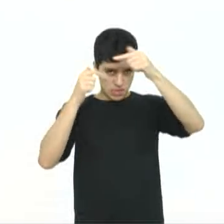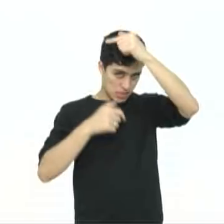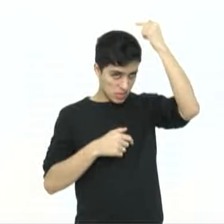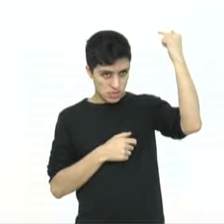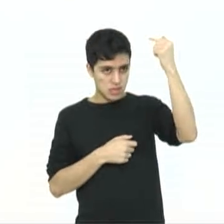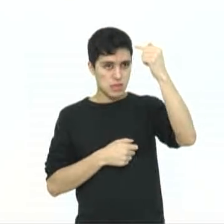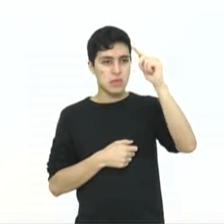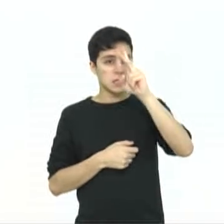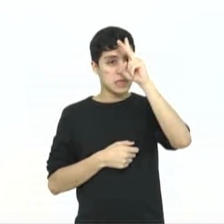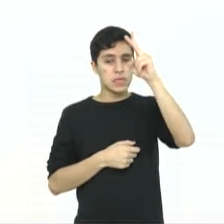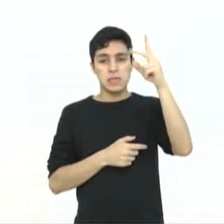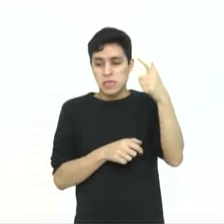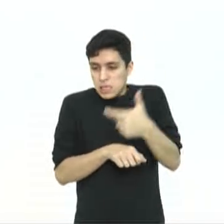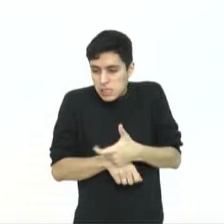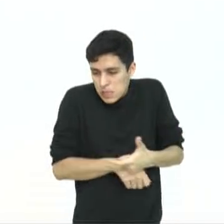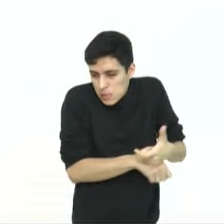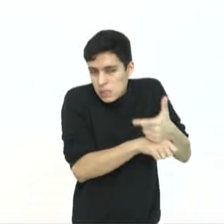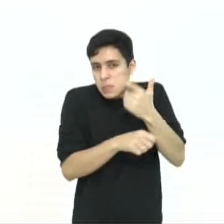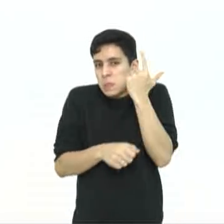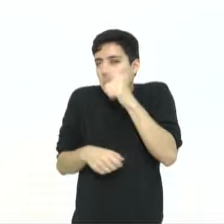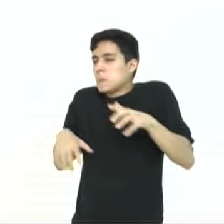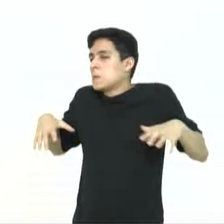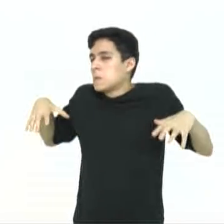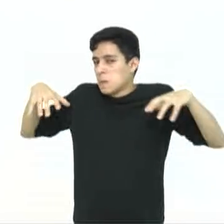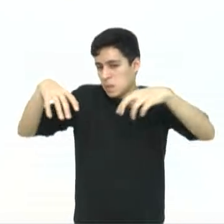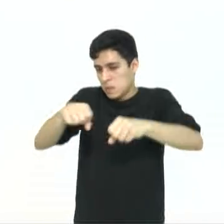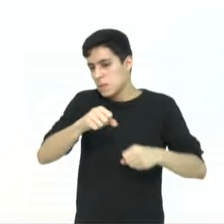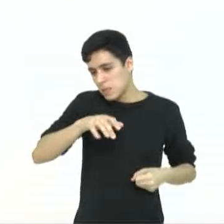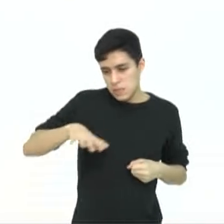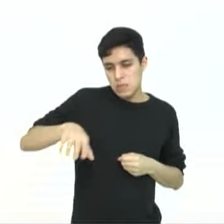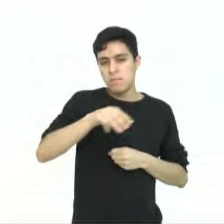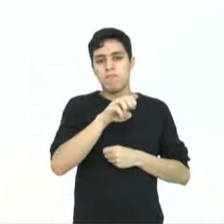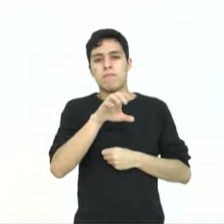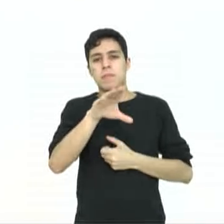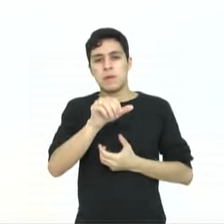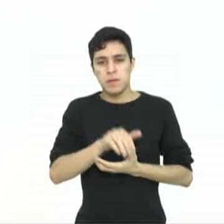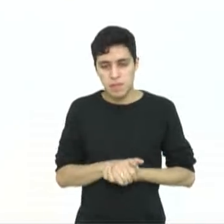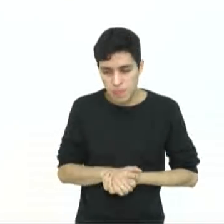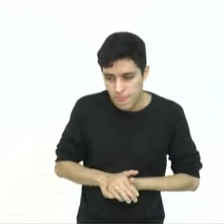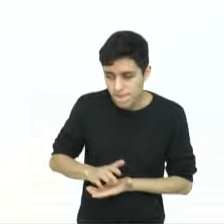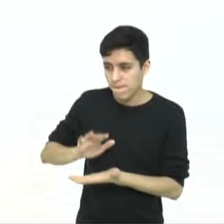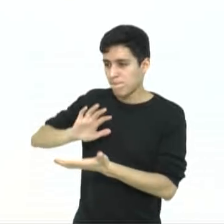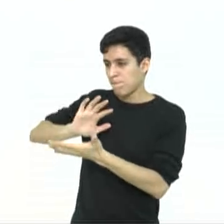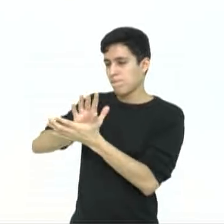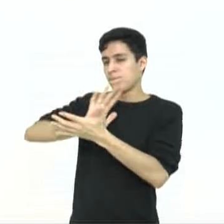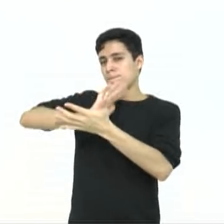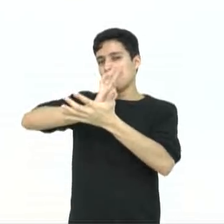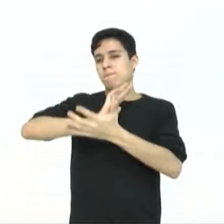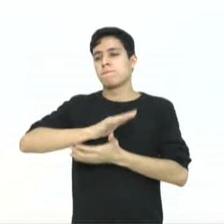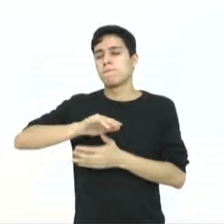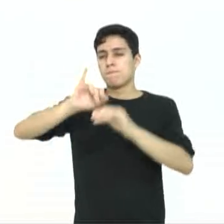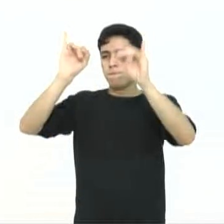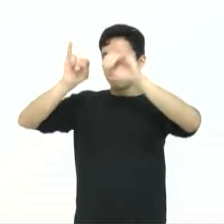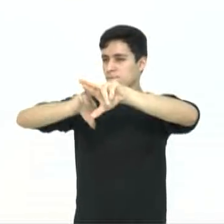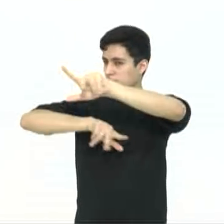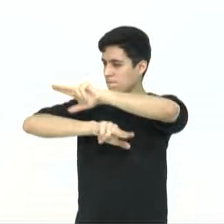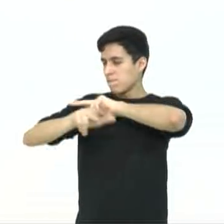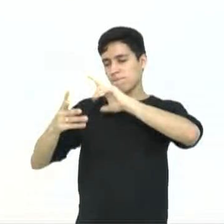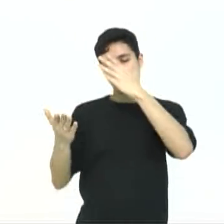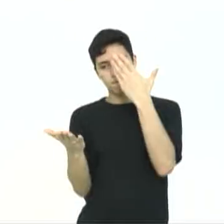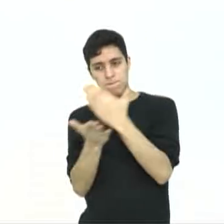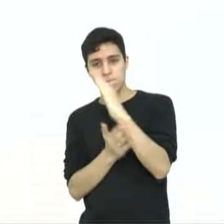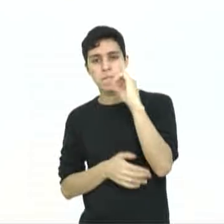o norte da África, o Egito. Olha o Rio Nilo, só para vocês se localizarem. Aonde que fica o Oriente Médio?